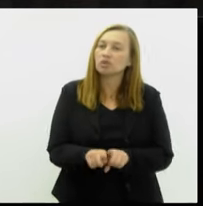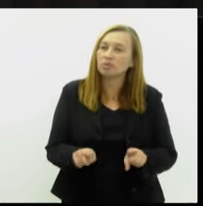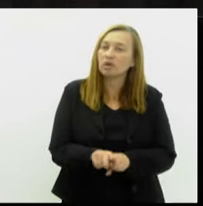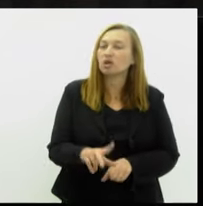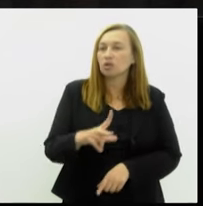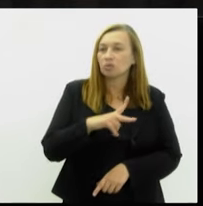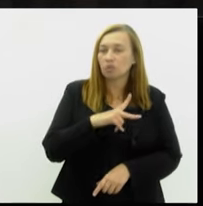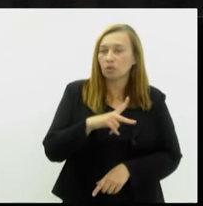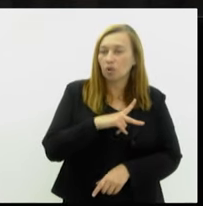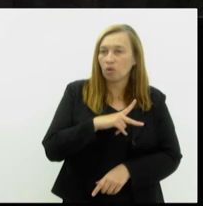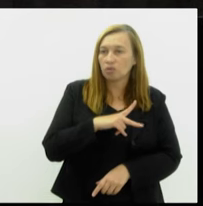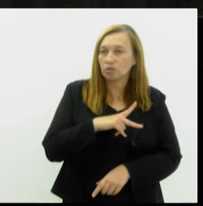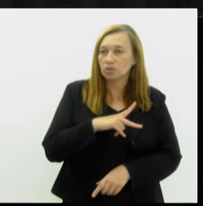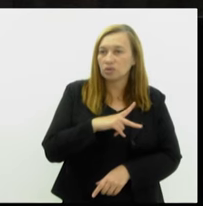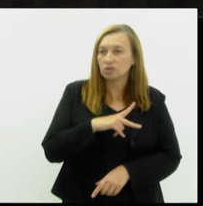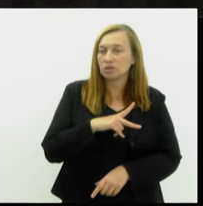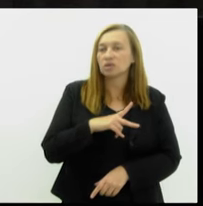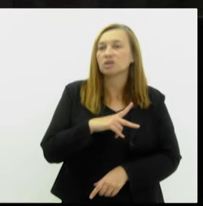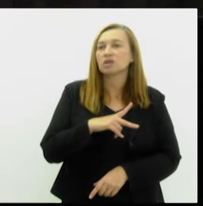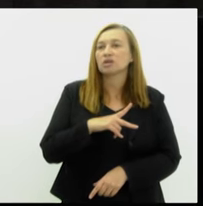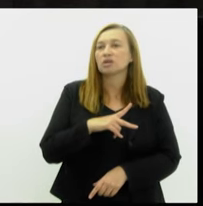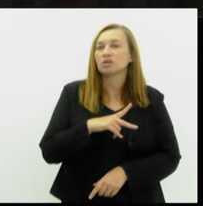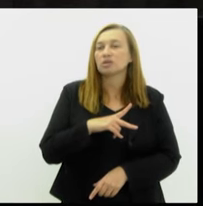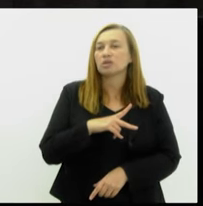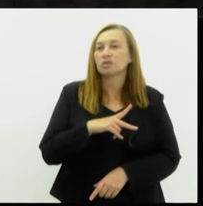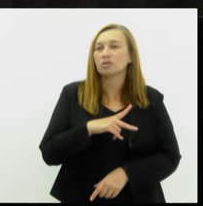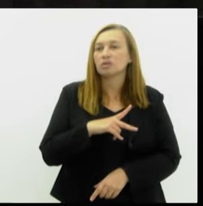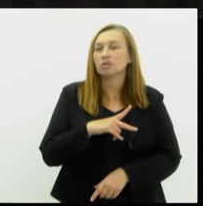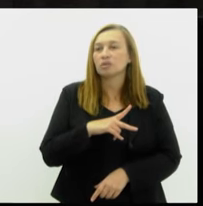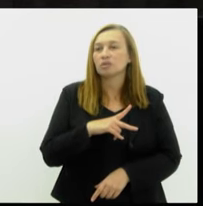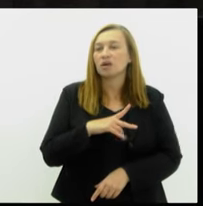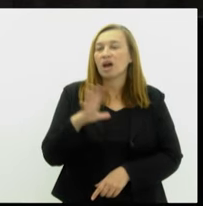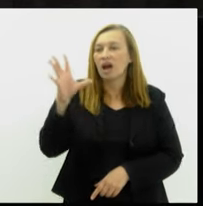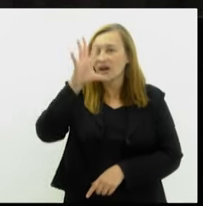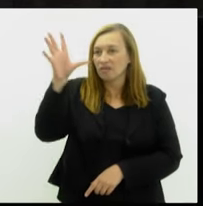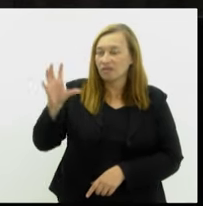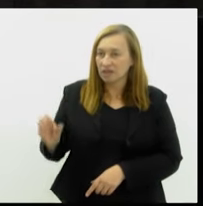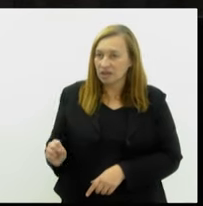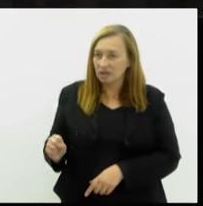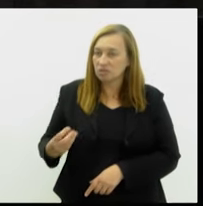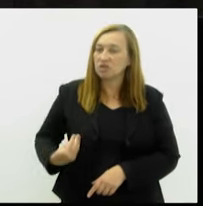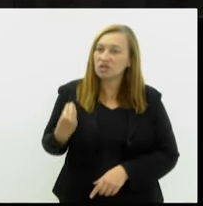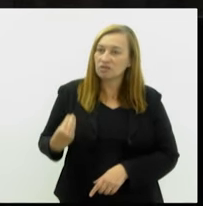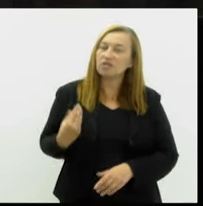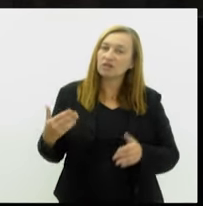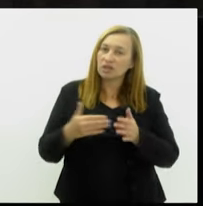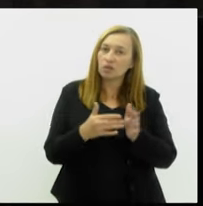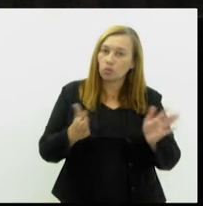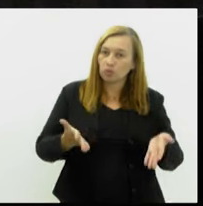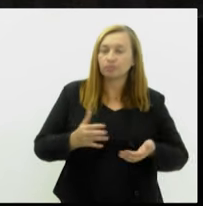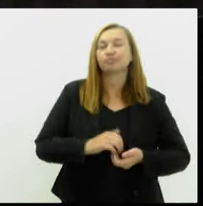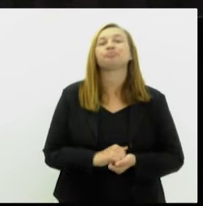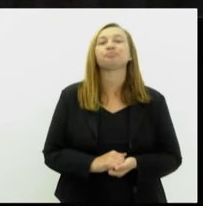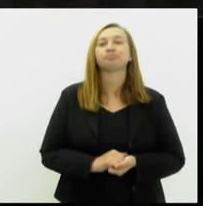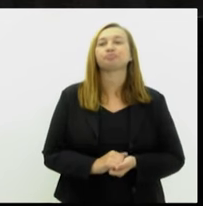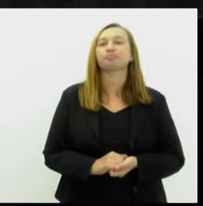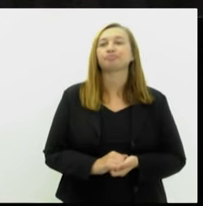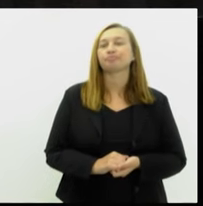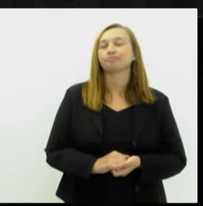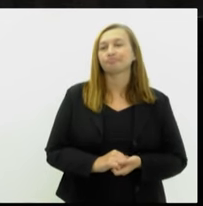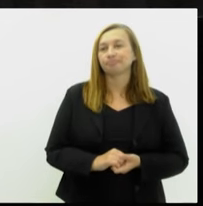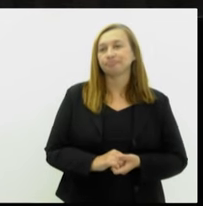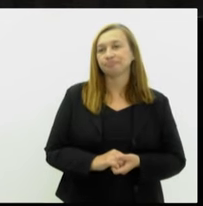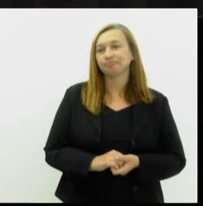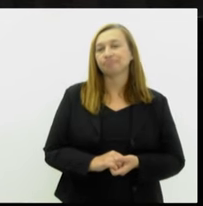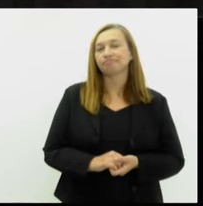próprios africanos originários que aqui ainda estavam. Então, ela por